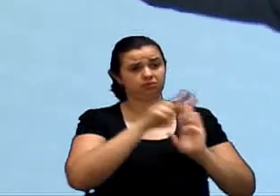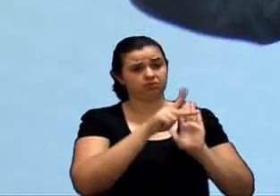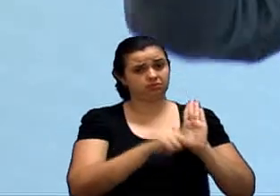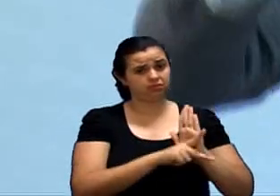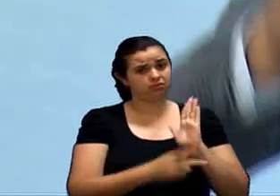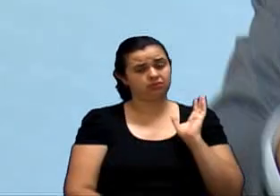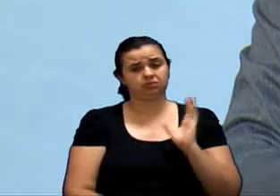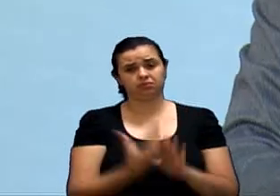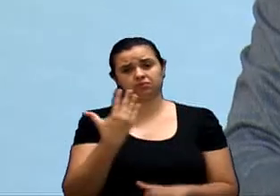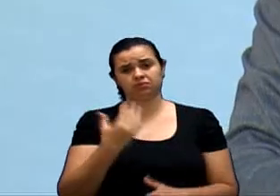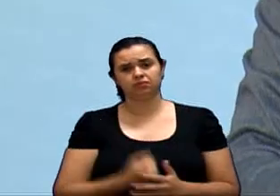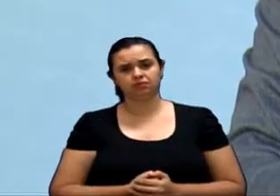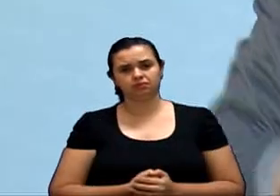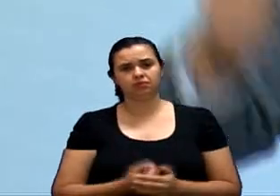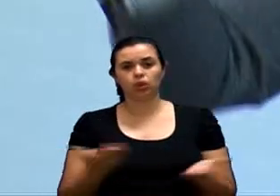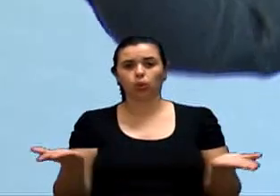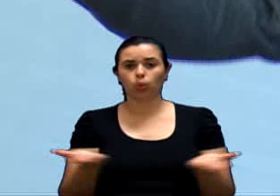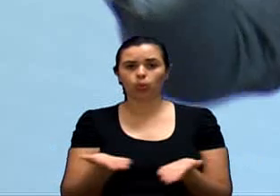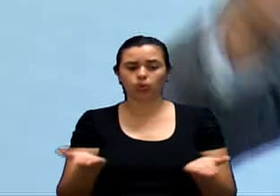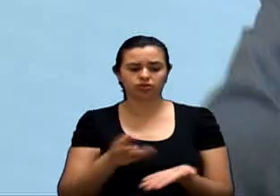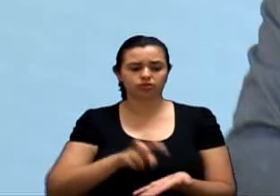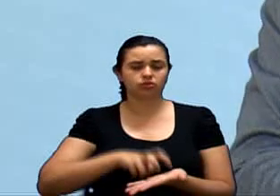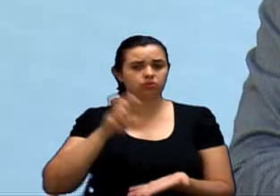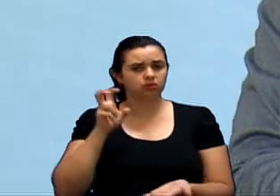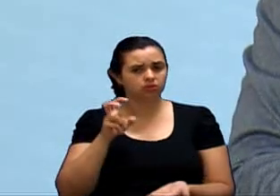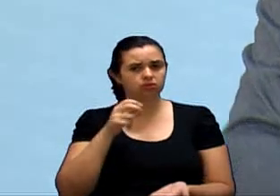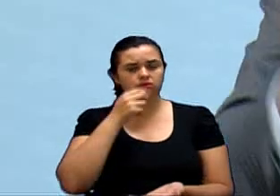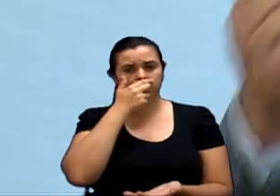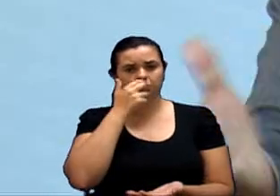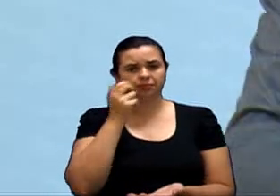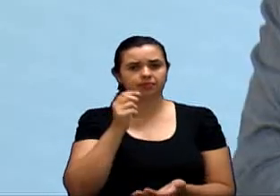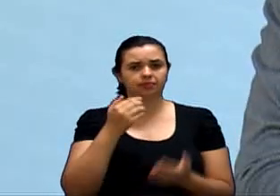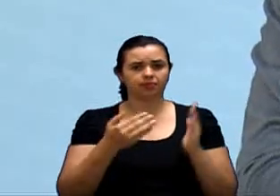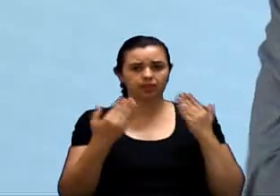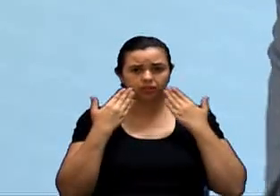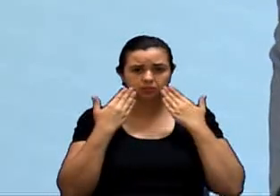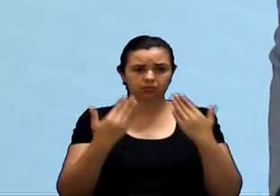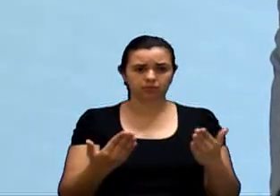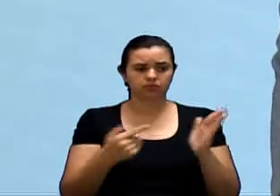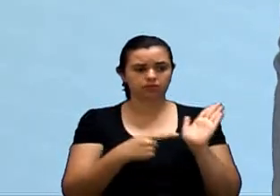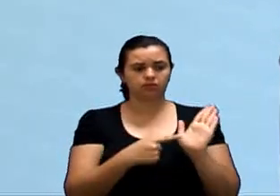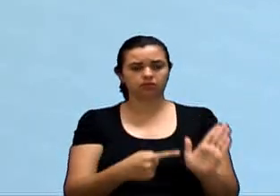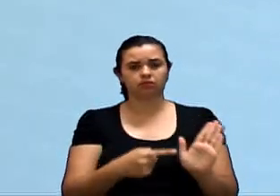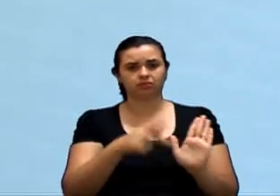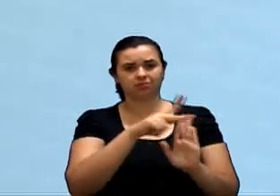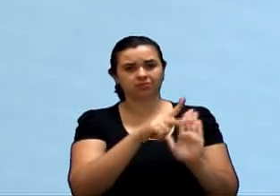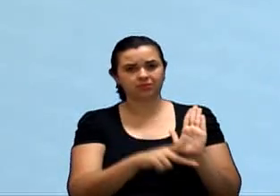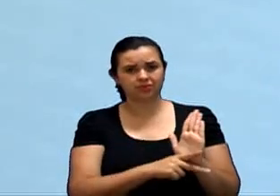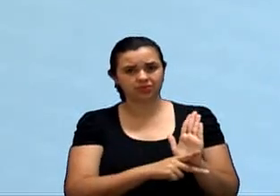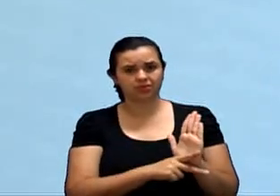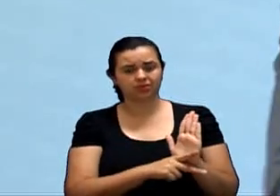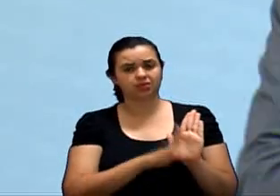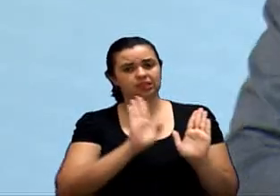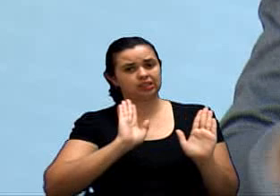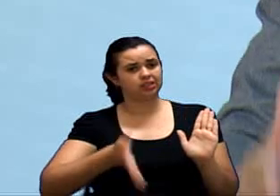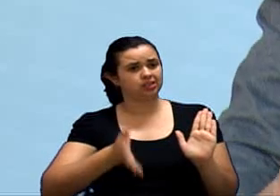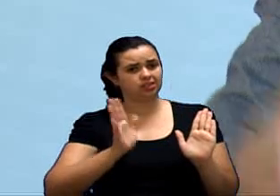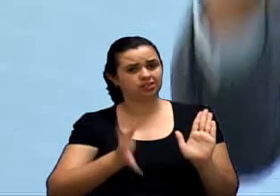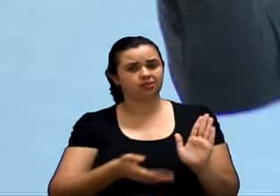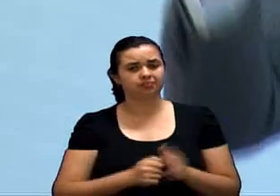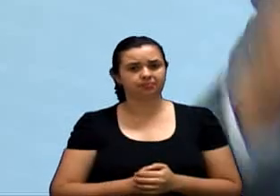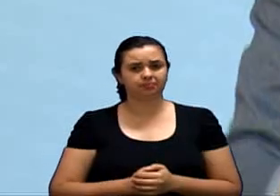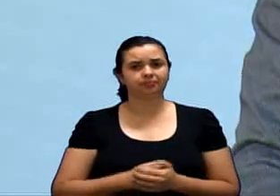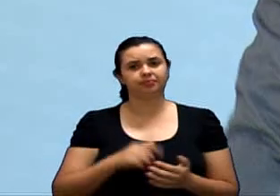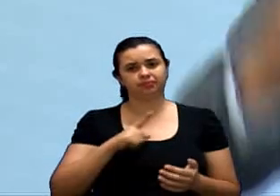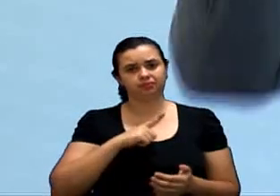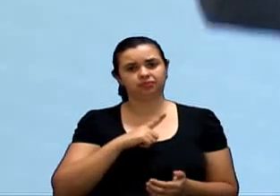Foi apresentado hoje de manhã. Aí nós ficamos sabendo que tem um PA que está correndo com a APAI e tem um PA que